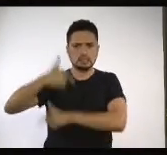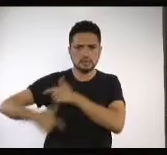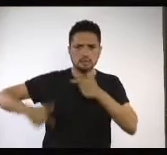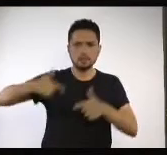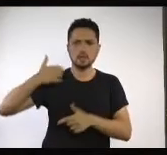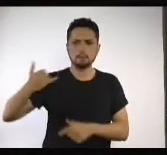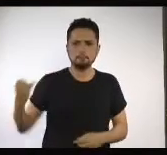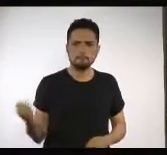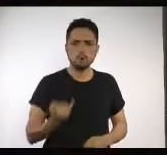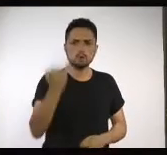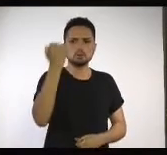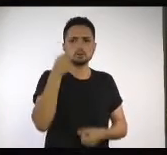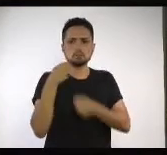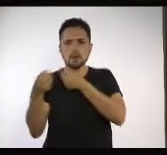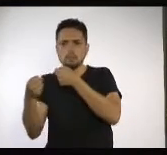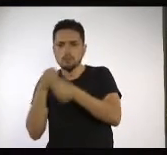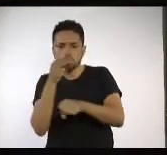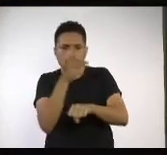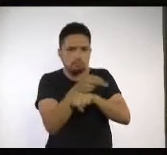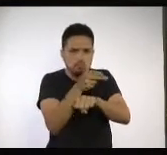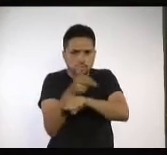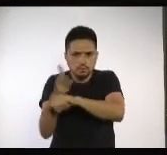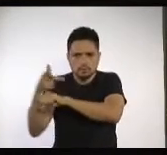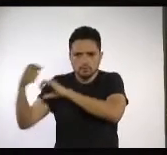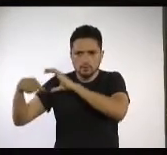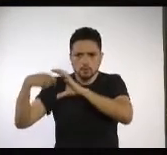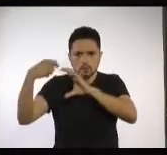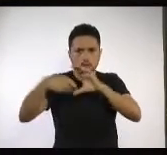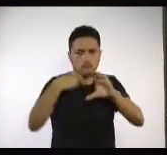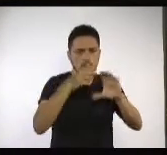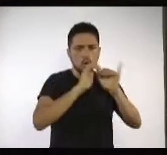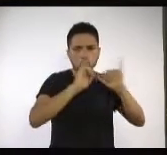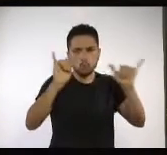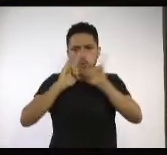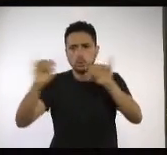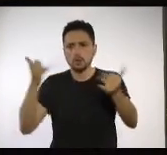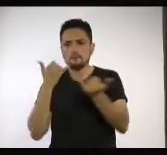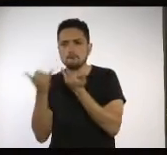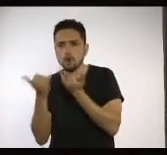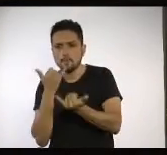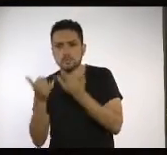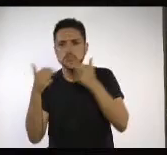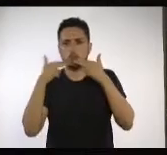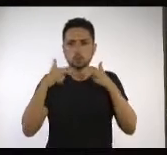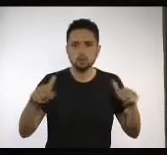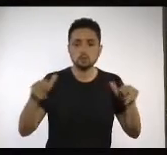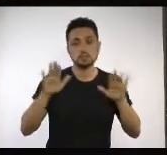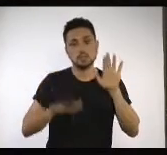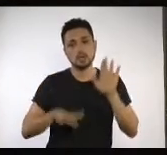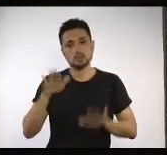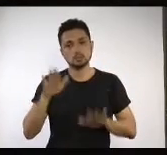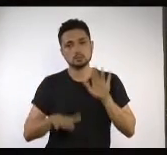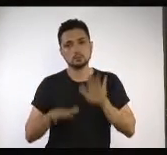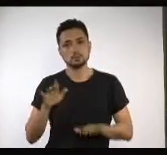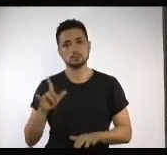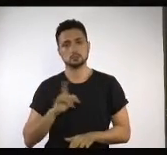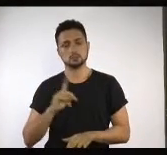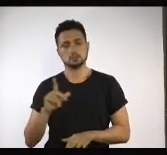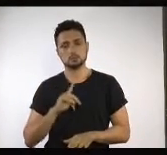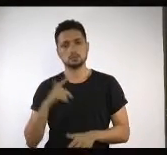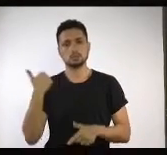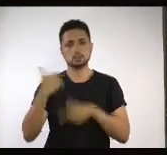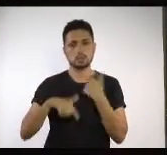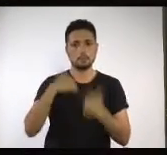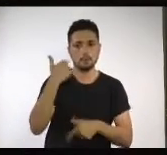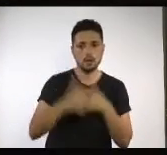importantíssimo de cobertura, de divulgação, de propagação de informações e de notícias, e que muitas vezes, fazendo esse trabalho,